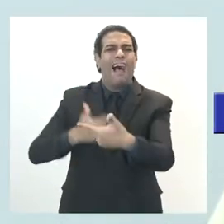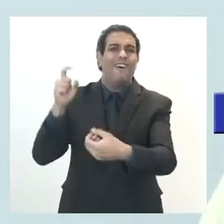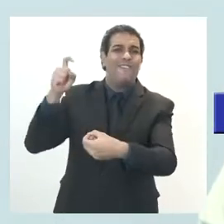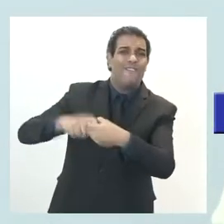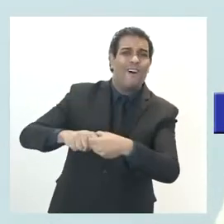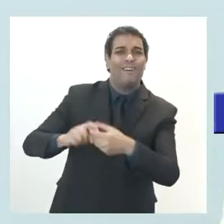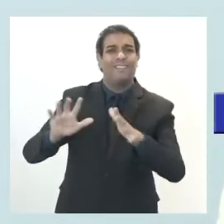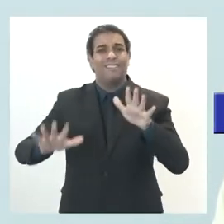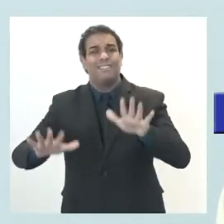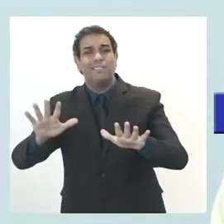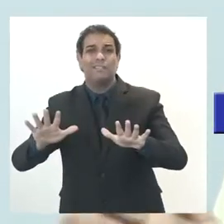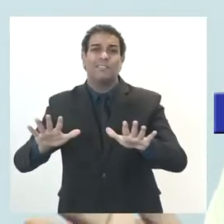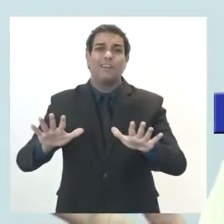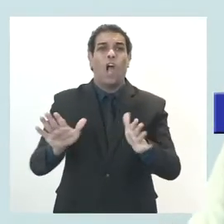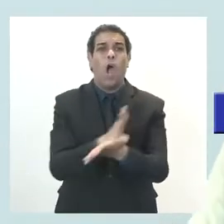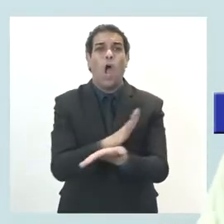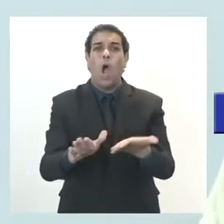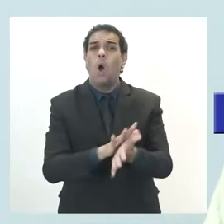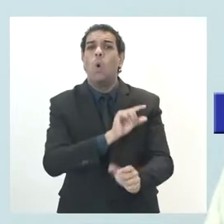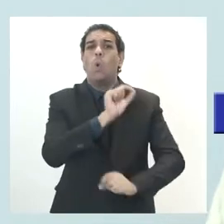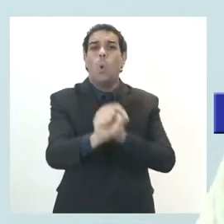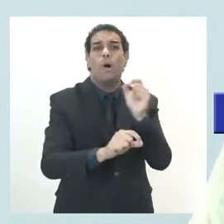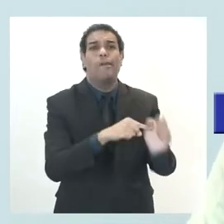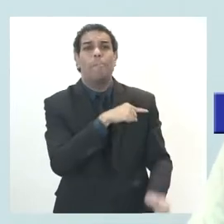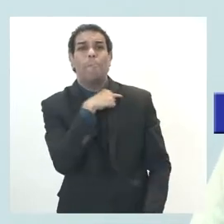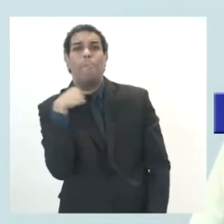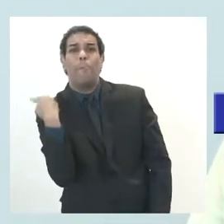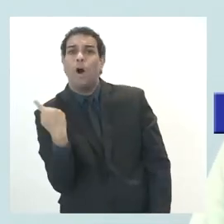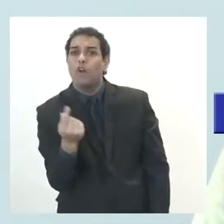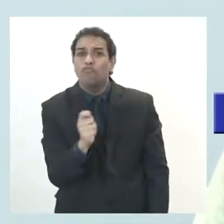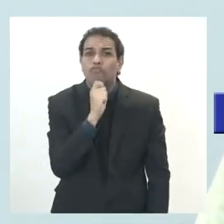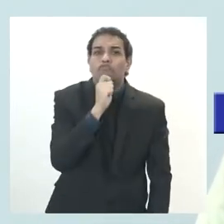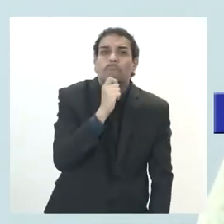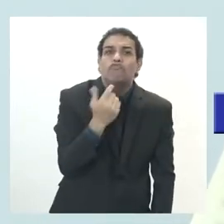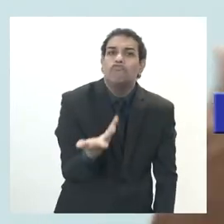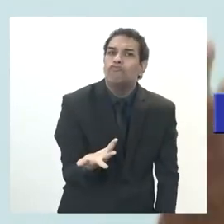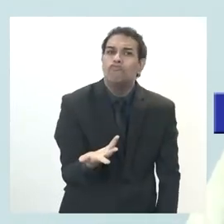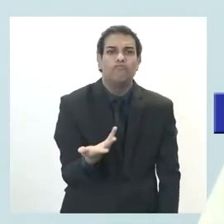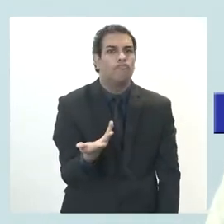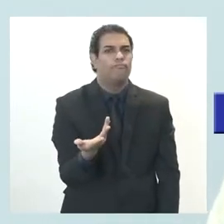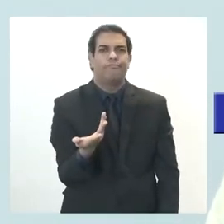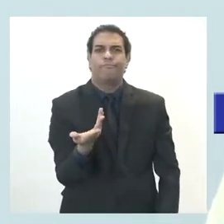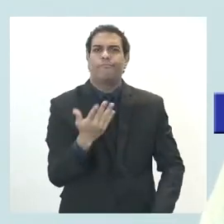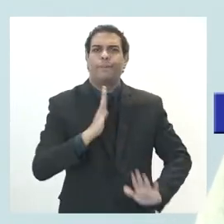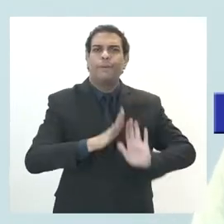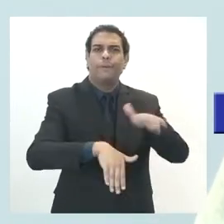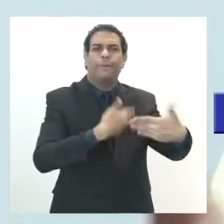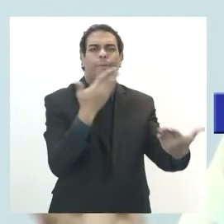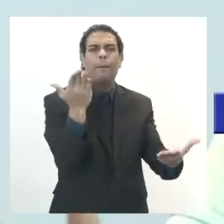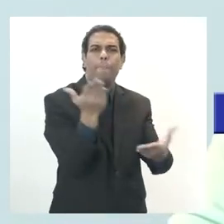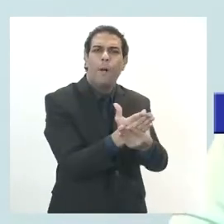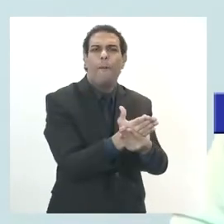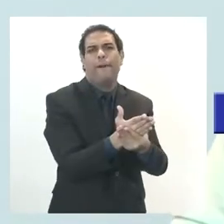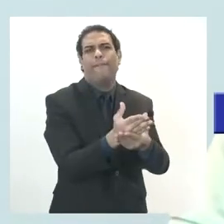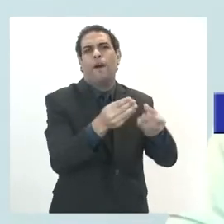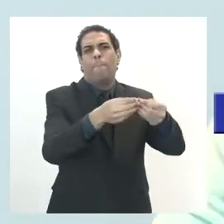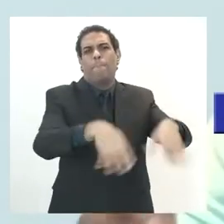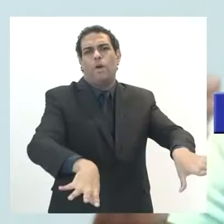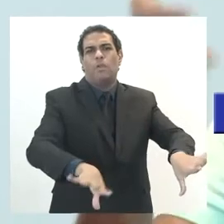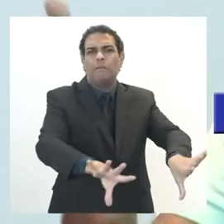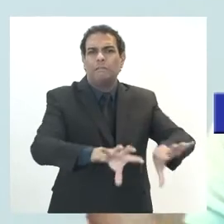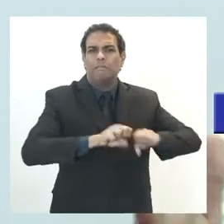voltar e muitos acabam morrendo porque não consegue acaba abalando ele disse provavelmente